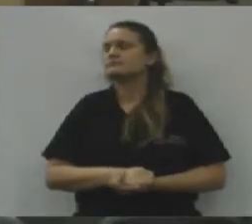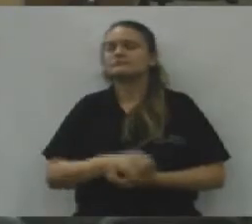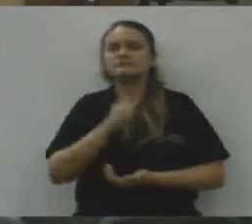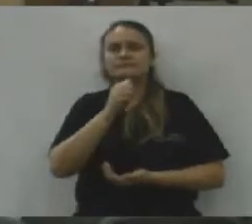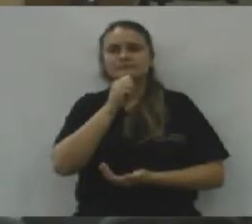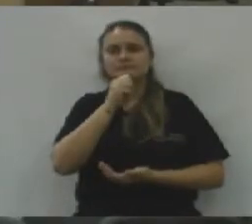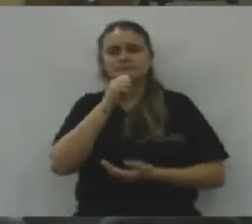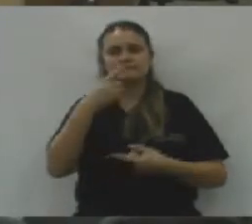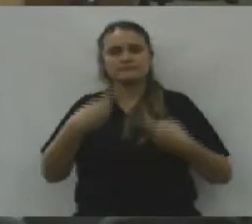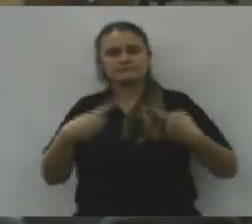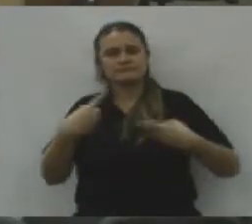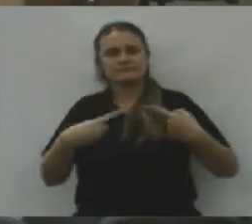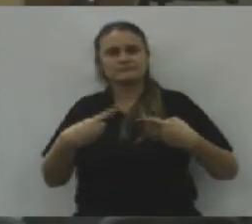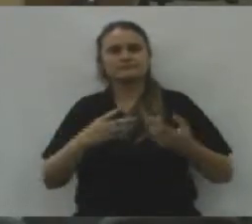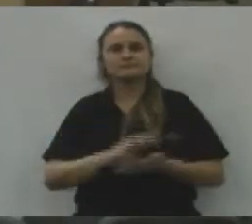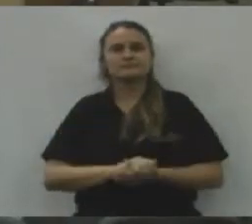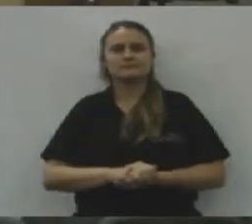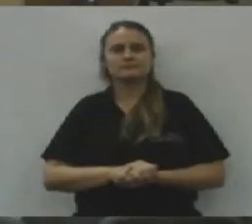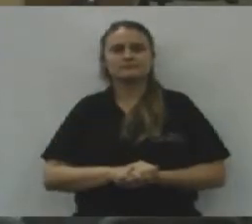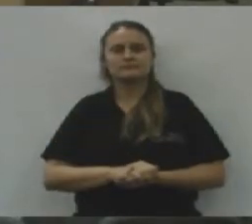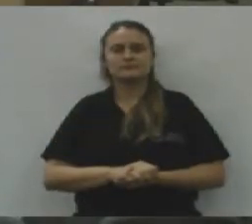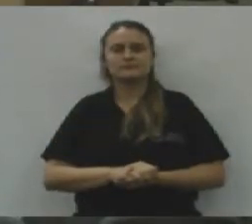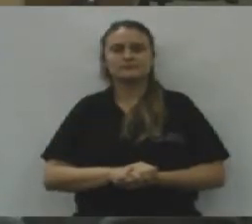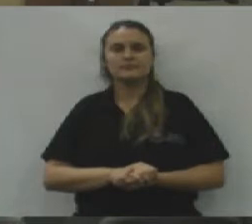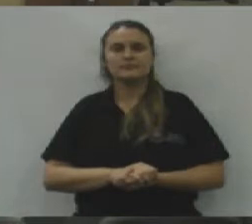Ainda continua a discussão?